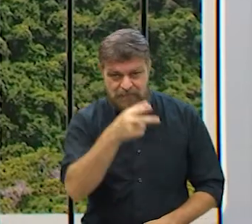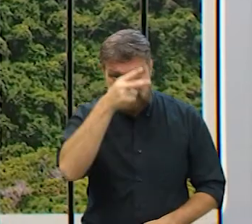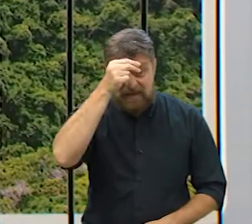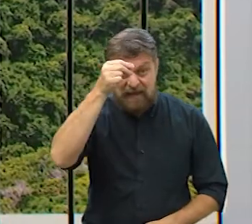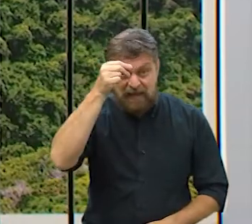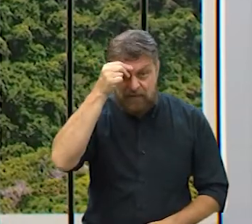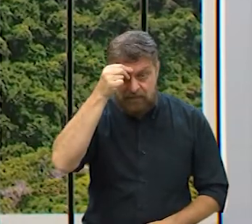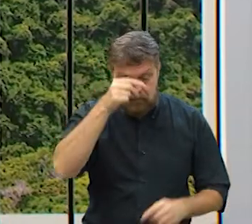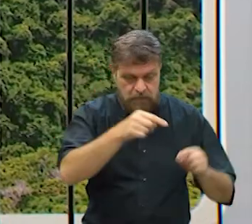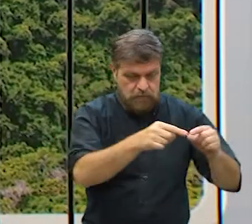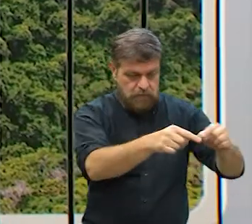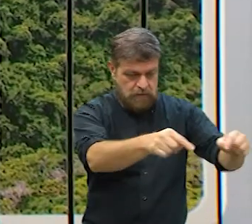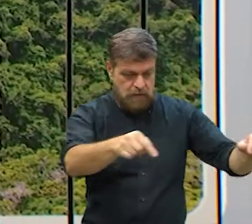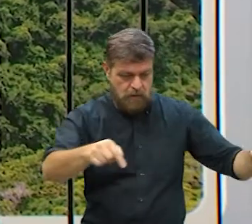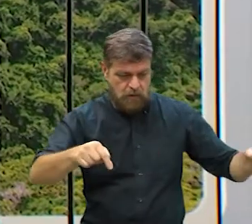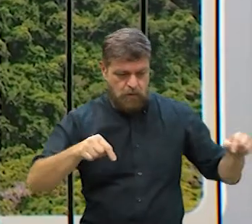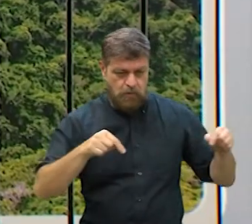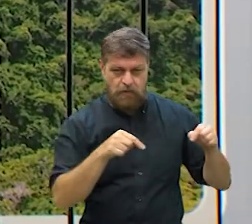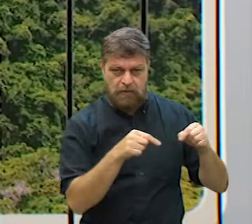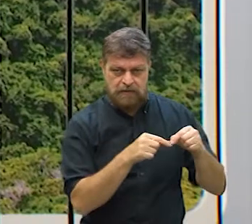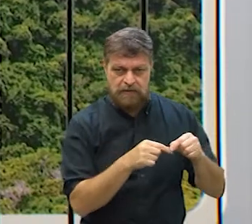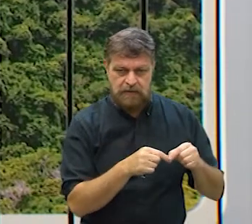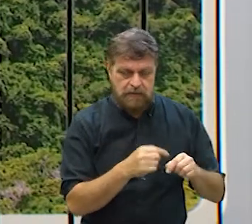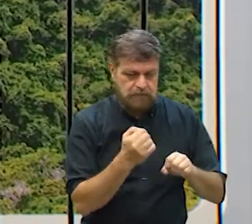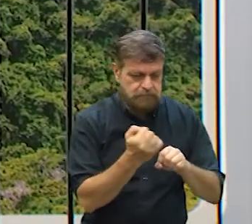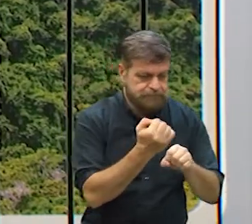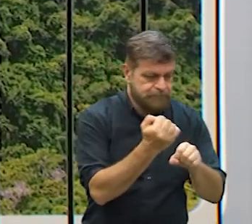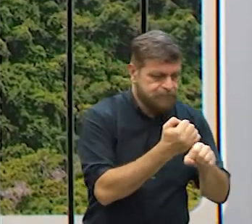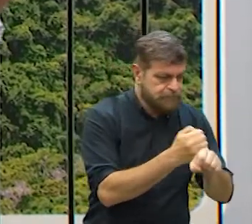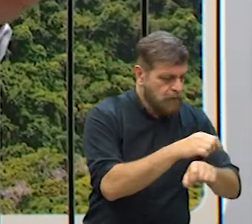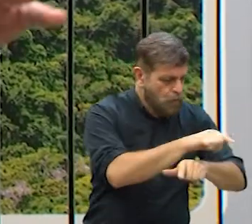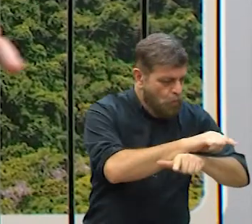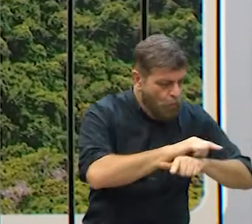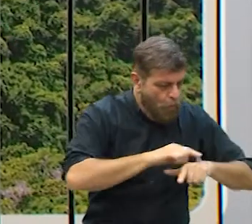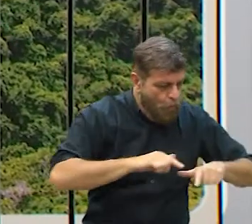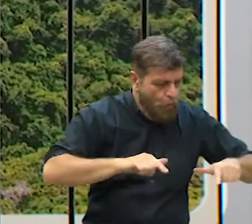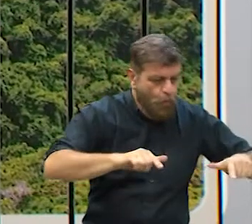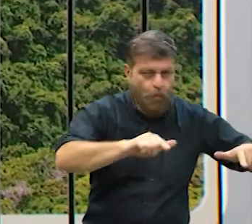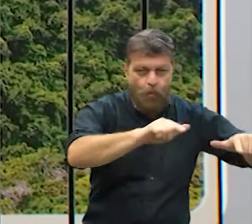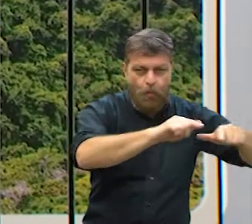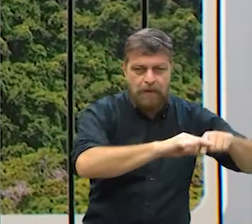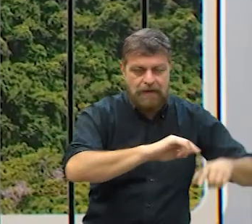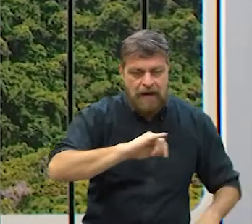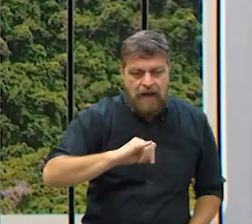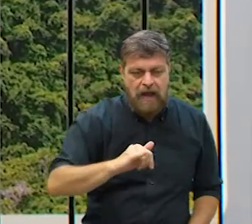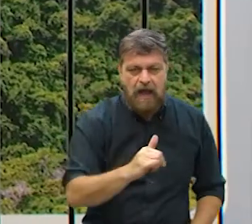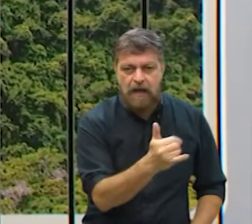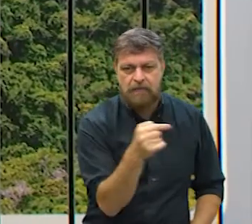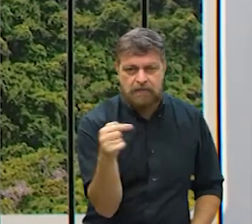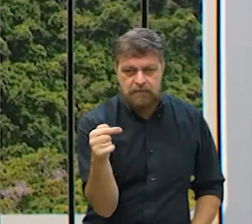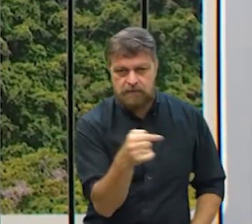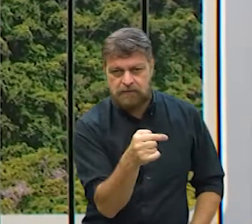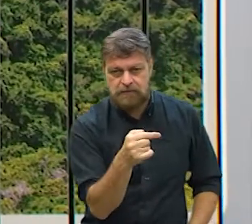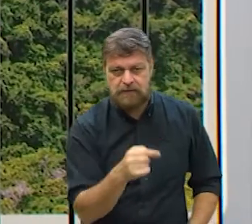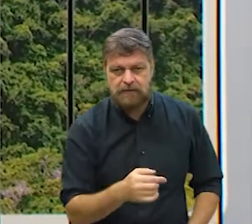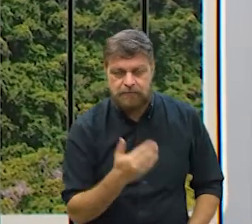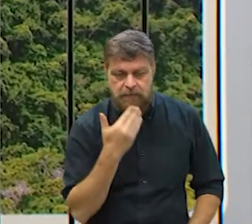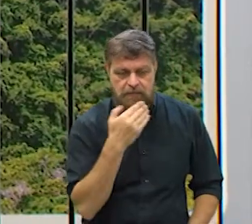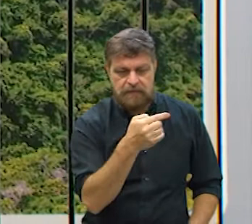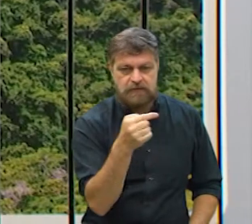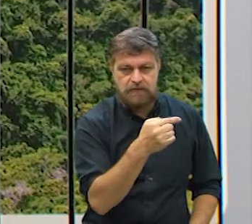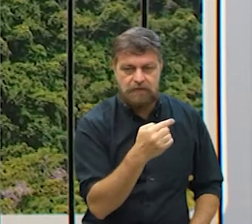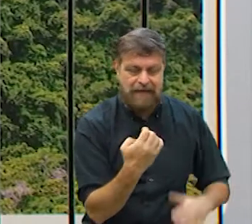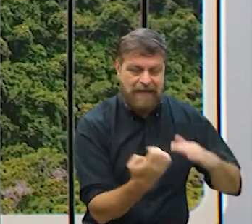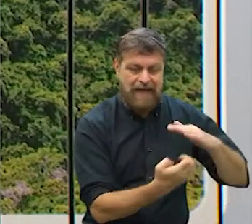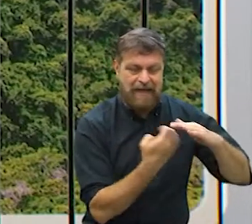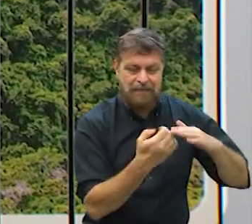prefeitura urbanizou os terrenos, já que está limpo o terreno, ela aproveitou, já mandou a Sanasa delas